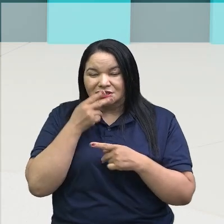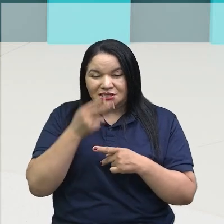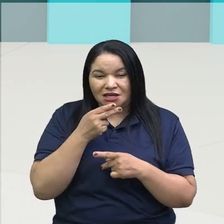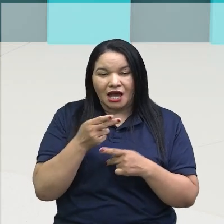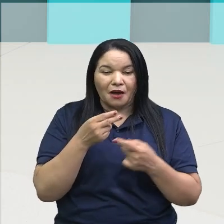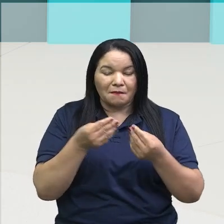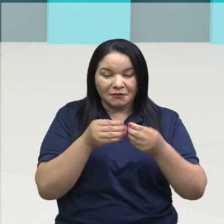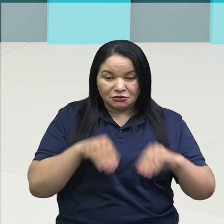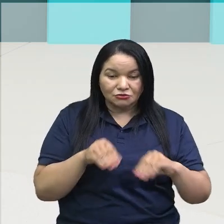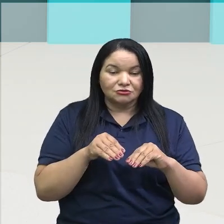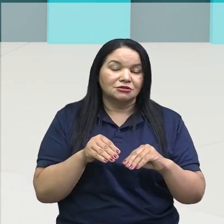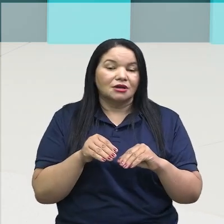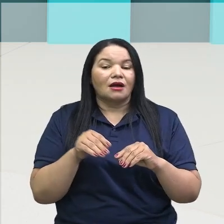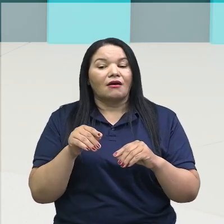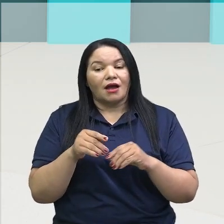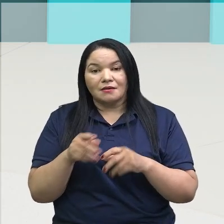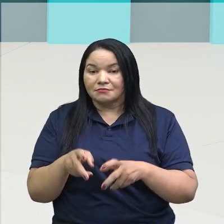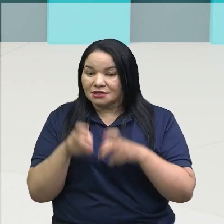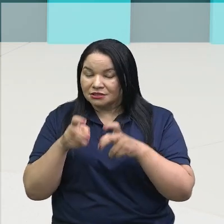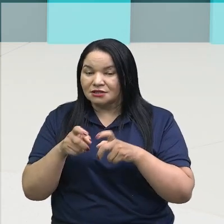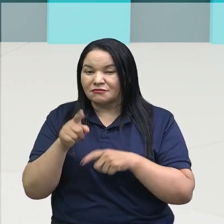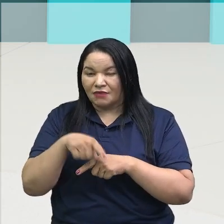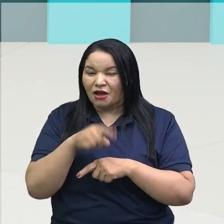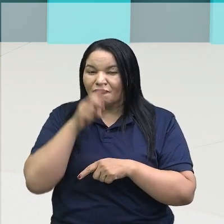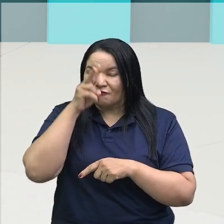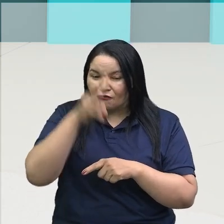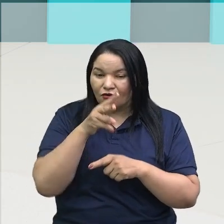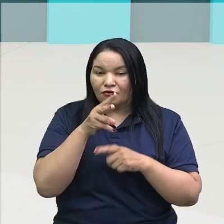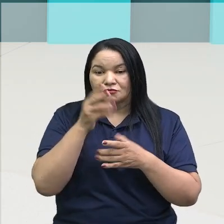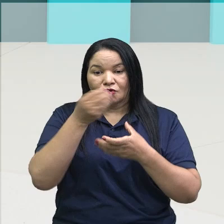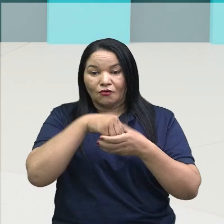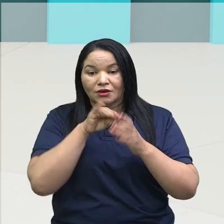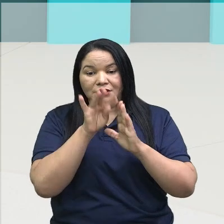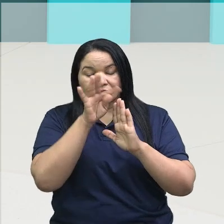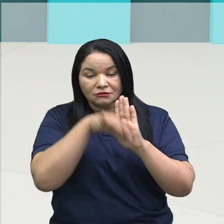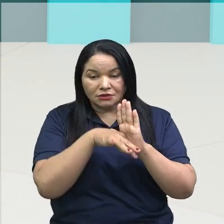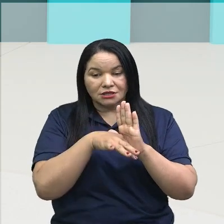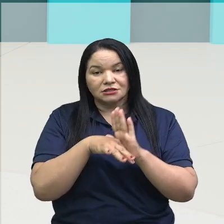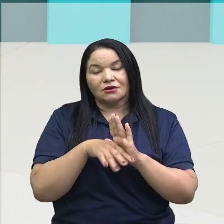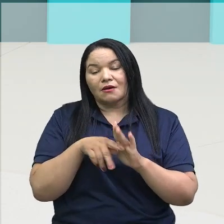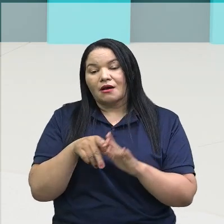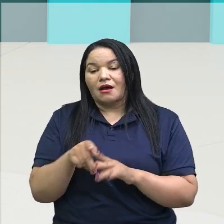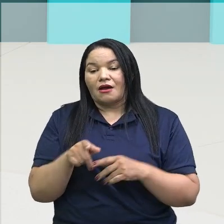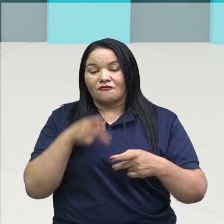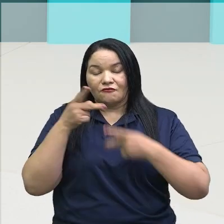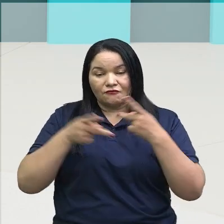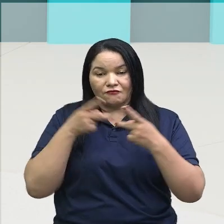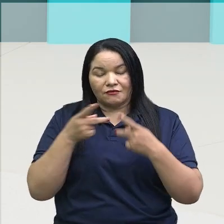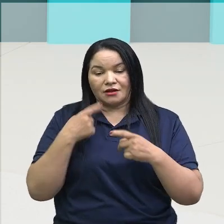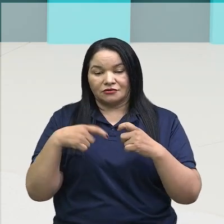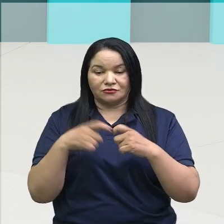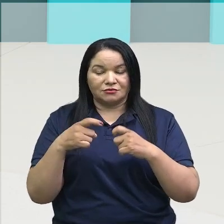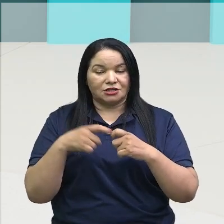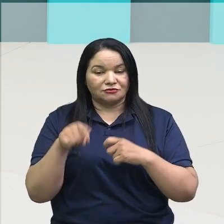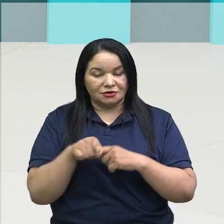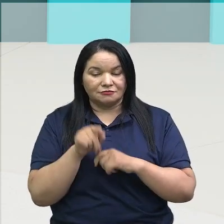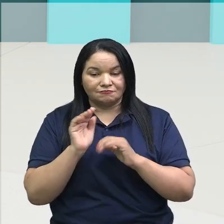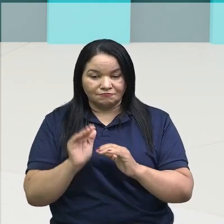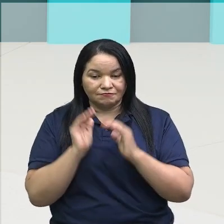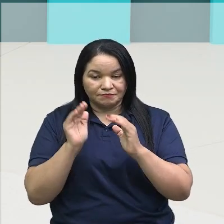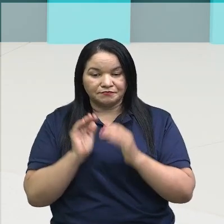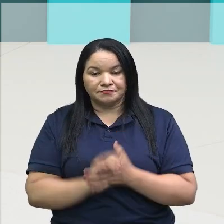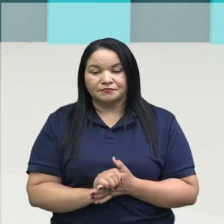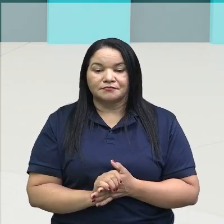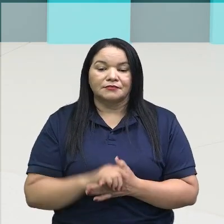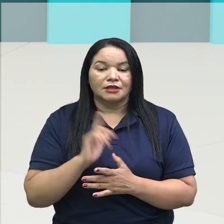causar problemas pulmonares. Percebo que isso é muito forte para o meu texto. Então, a palavra do médico se torna um argumento de autoridade.